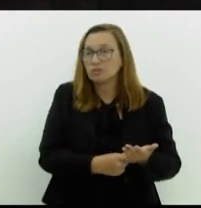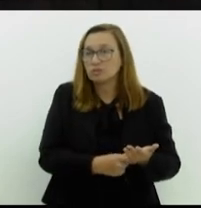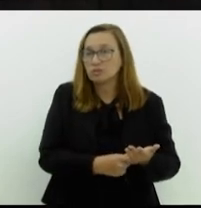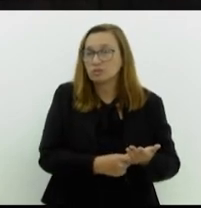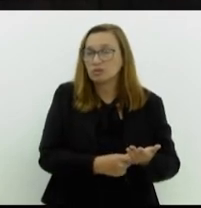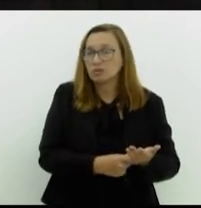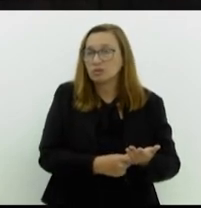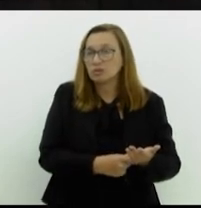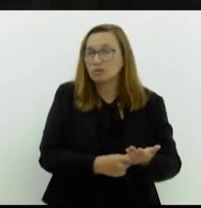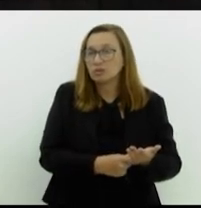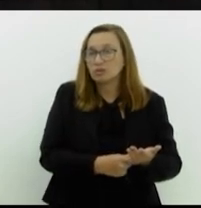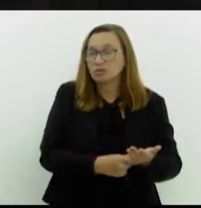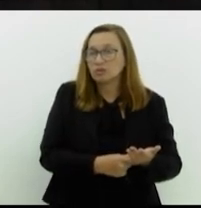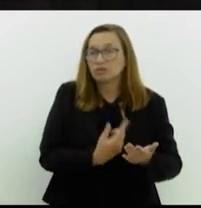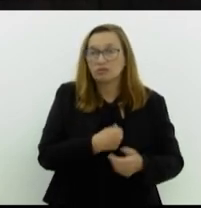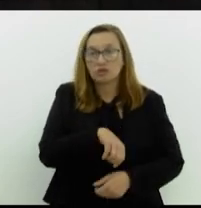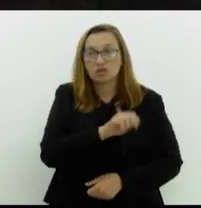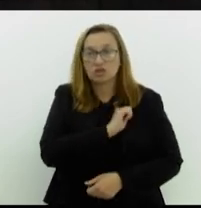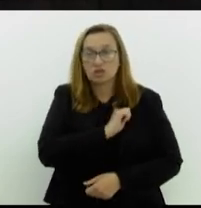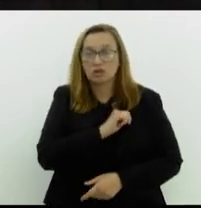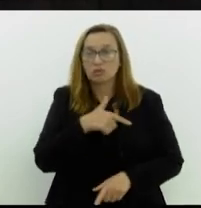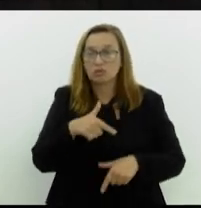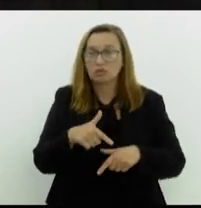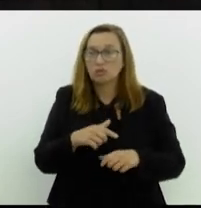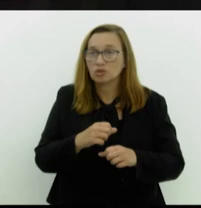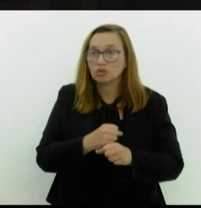no exercício de